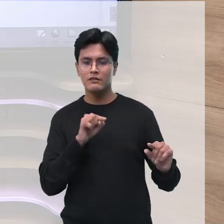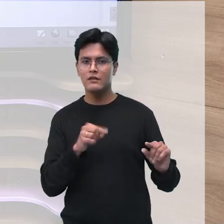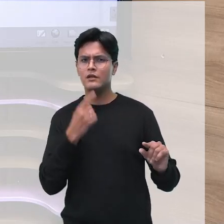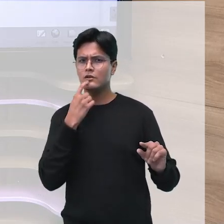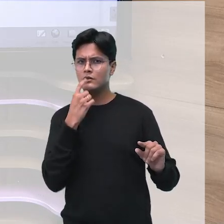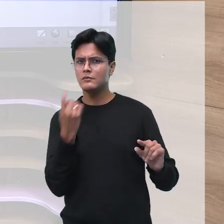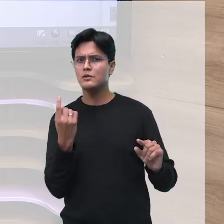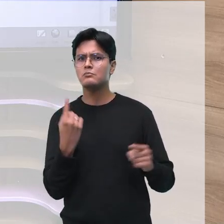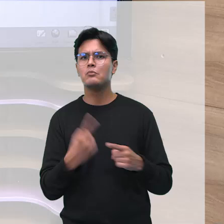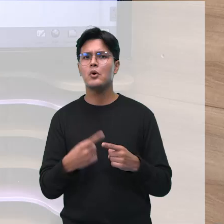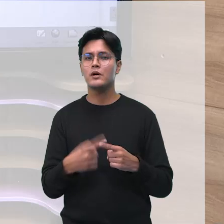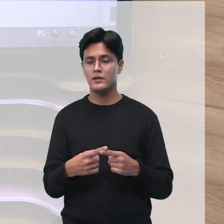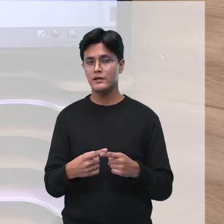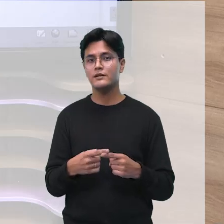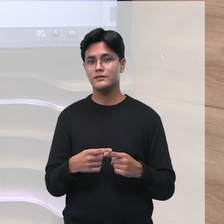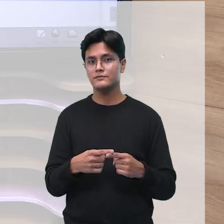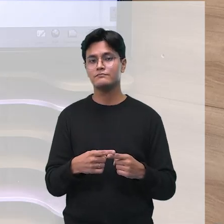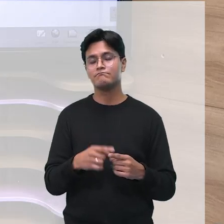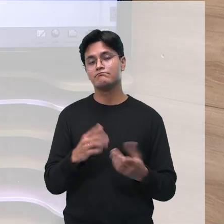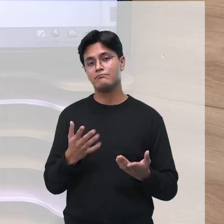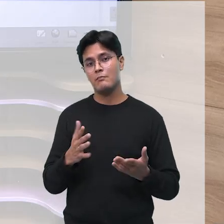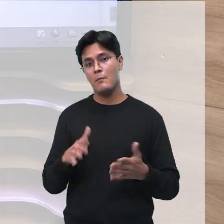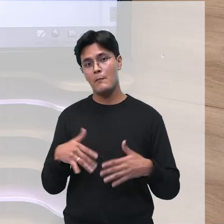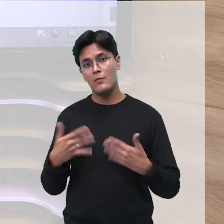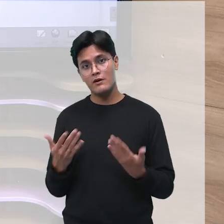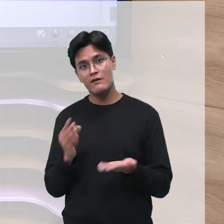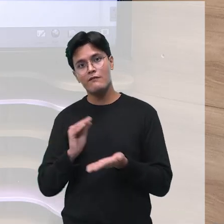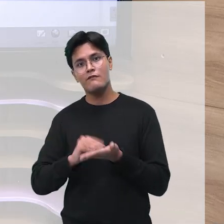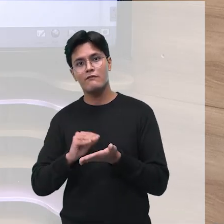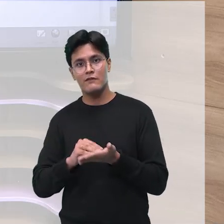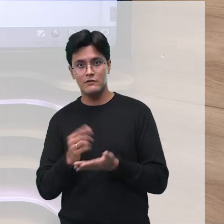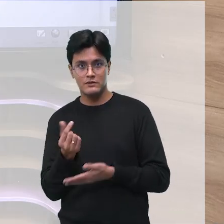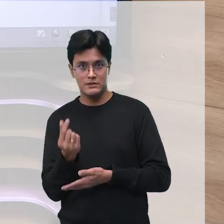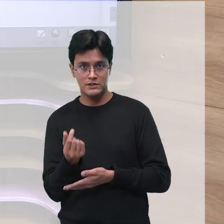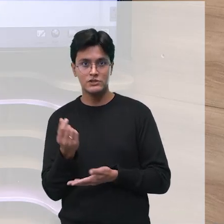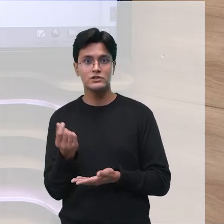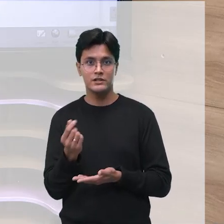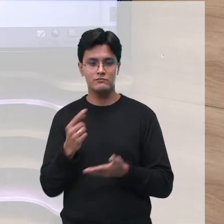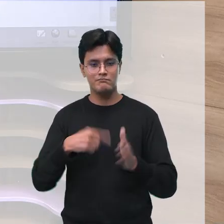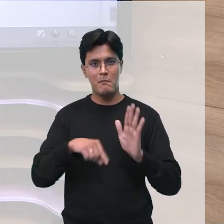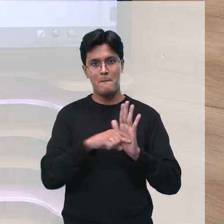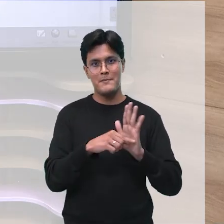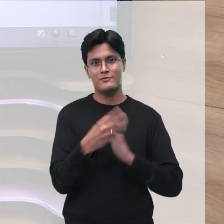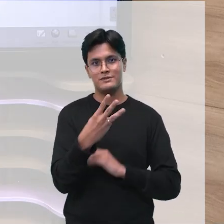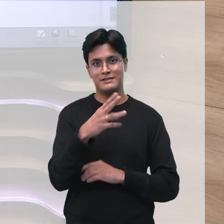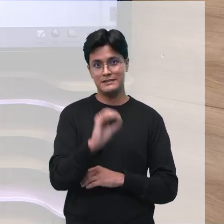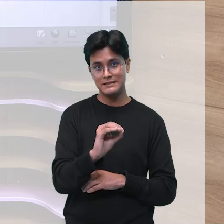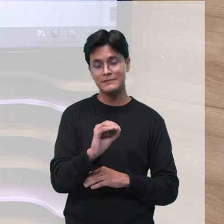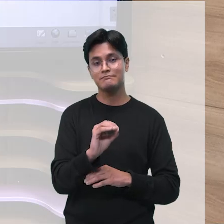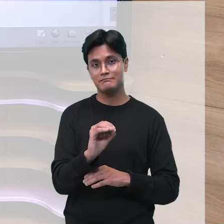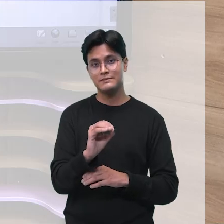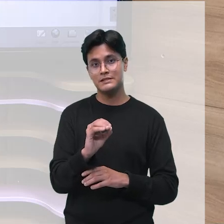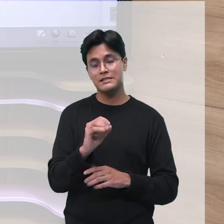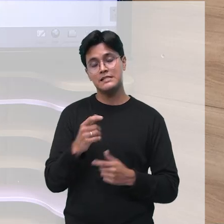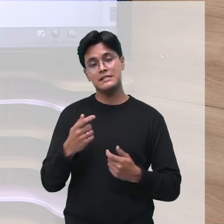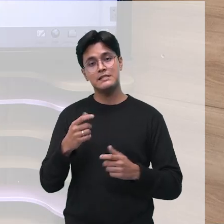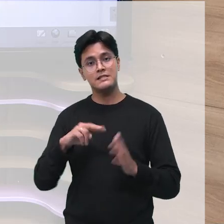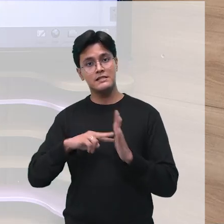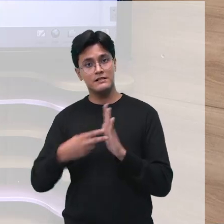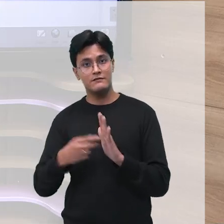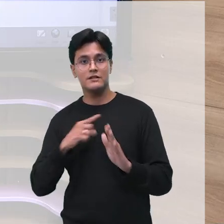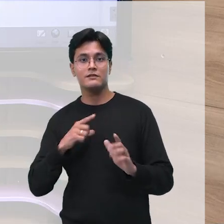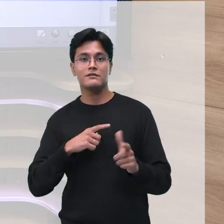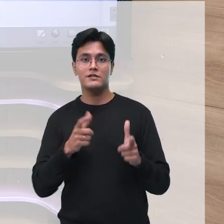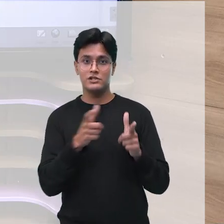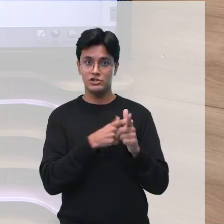Por quê? Porque o saldo dela vai finalizar em menos 30. Então, significa que ele está devendo R$30